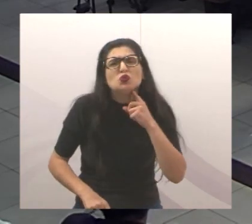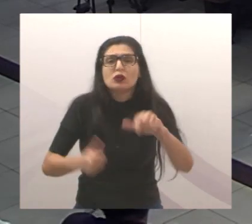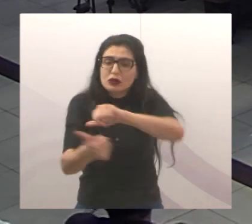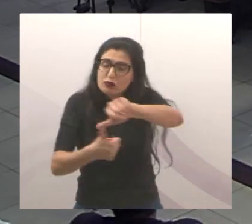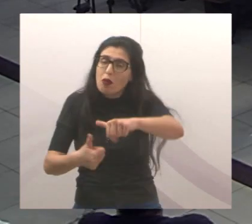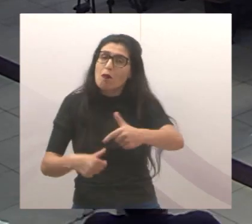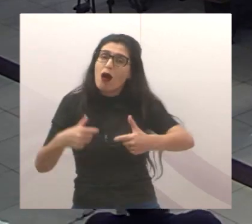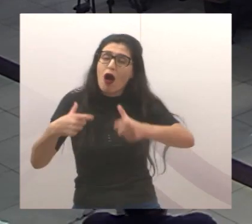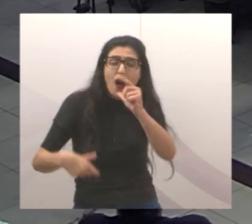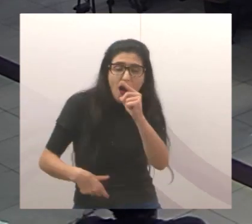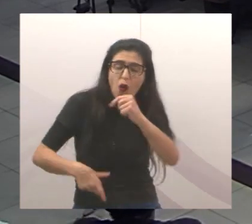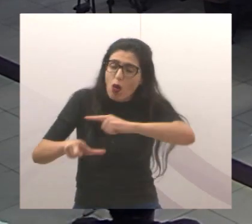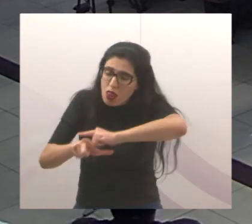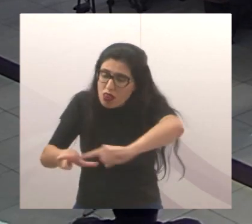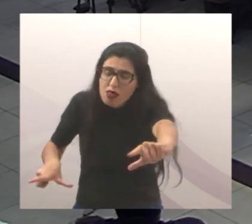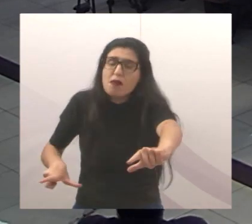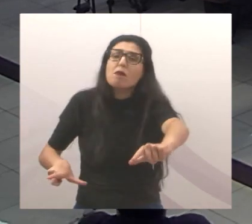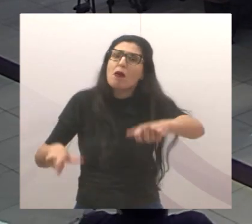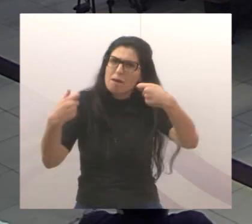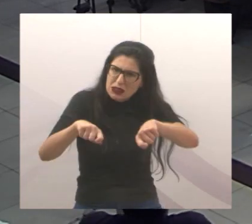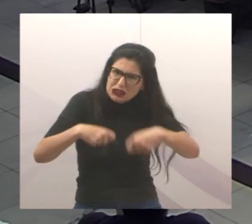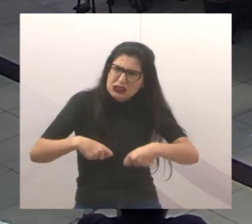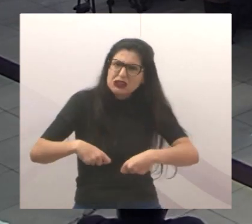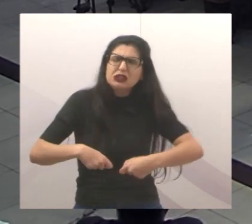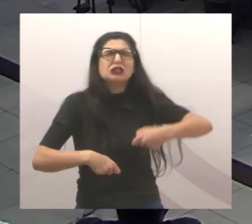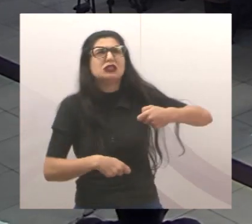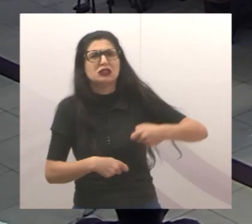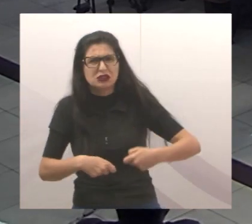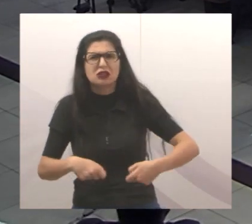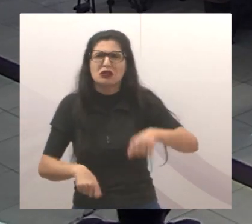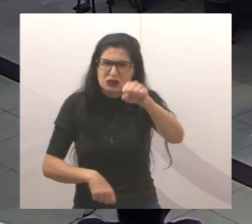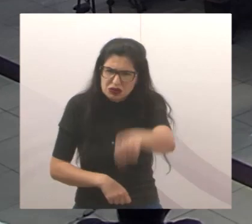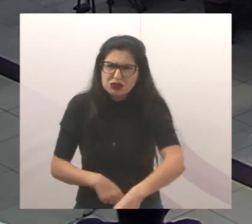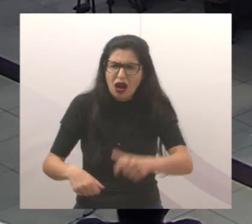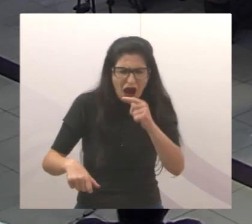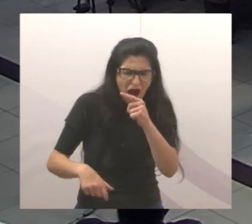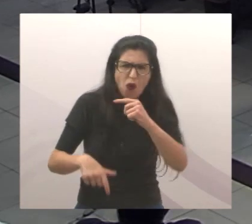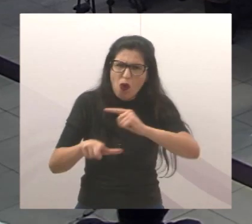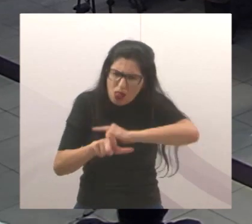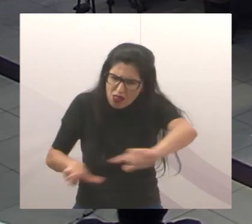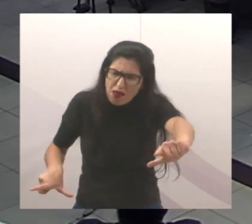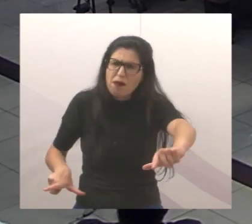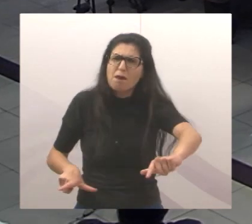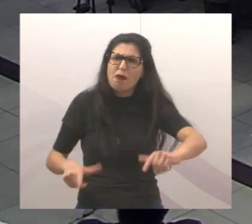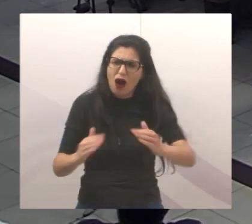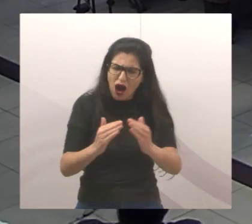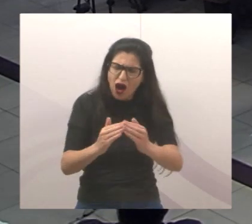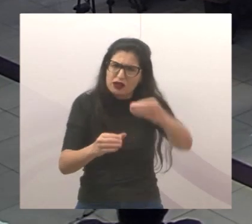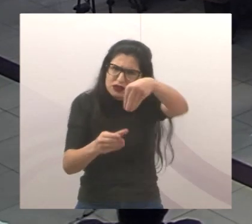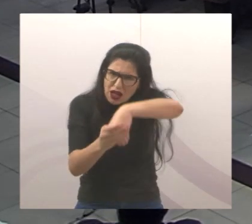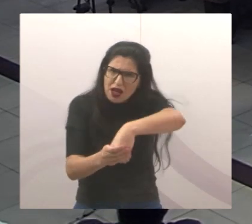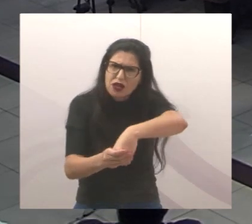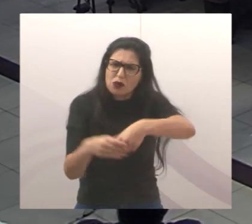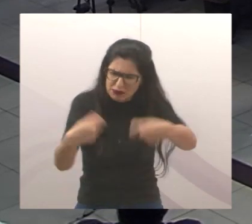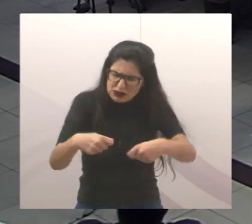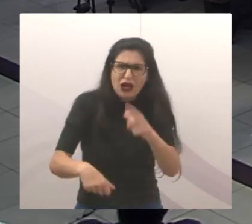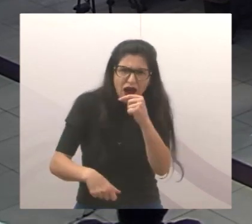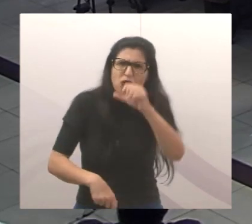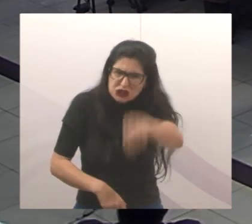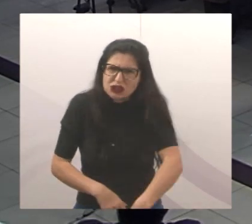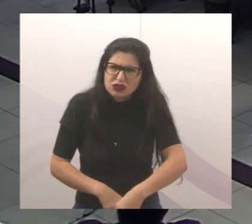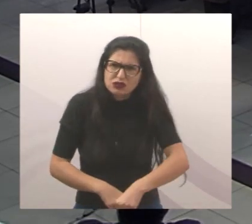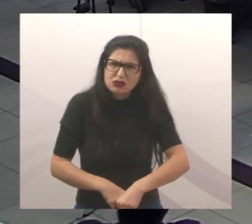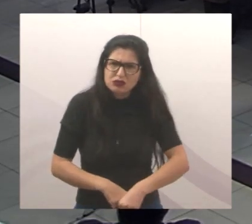Como vota o doutor Rodrigo Salomão? Bom, eu queria justificar meu voto e dizer para a população de